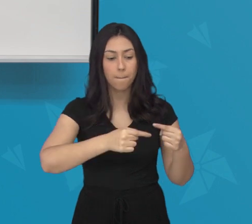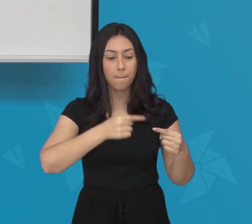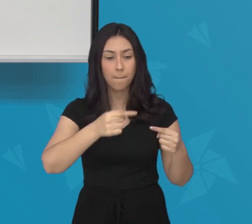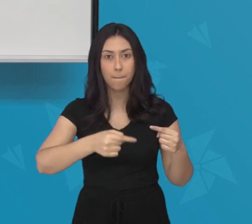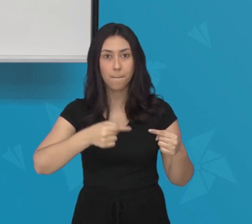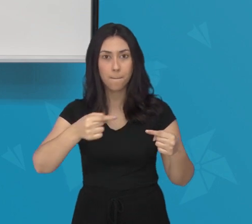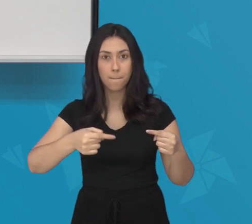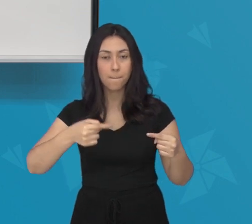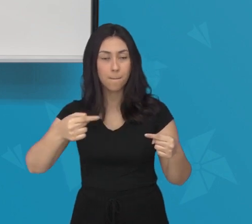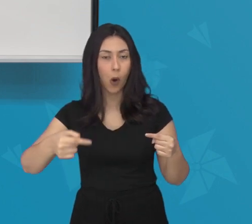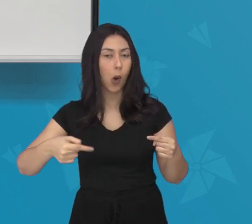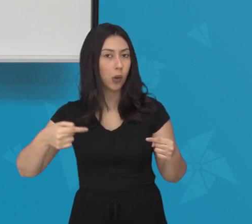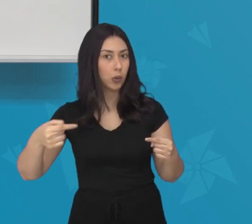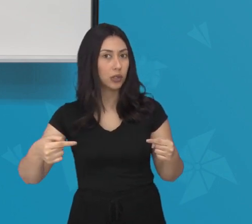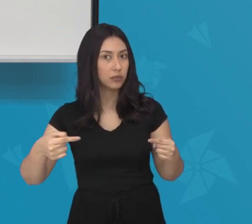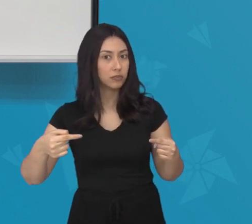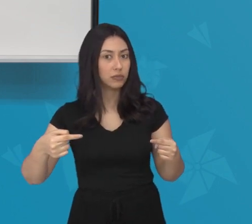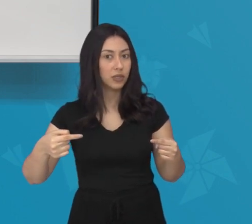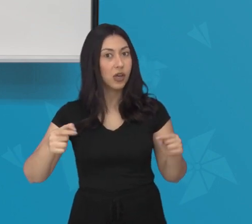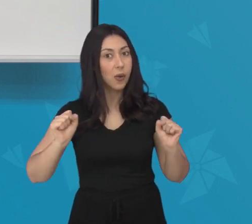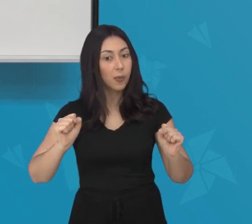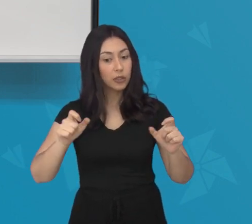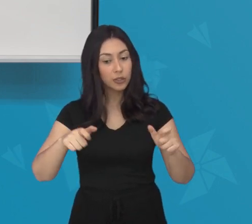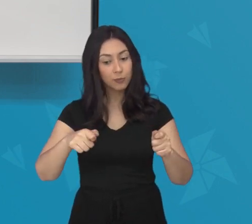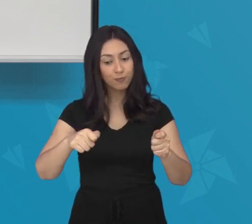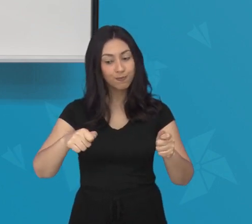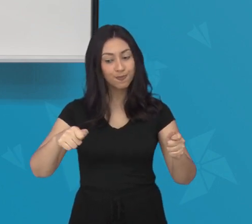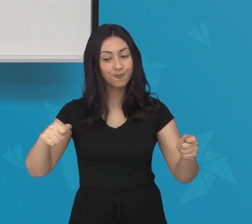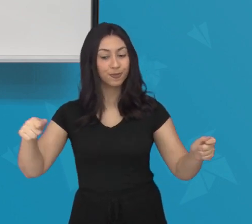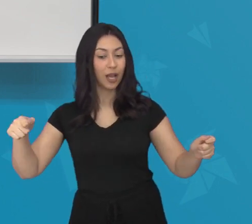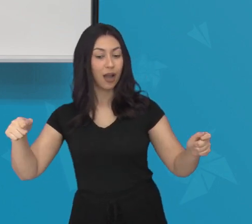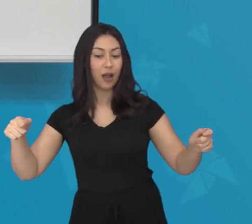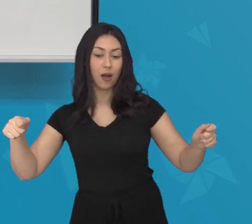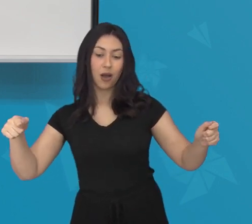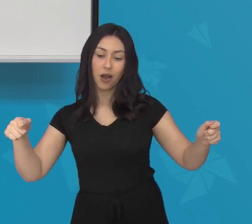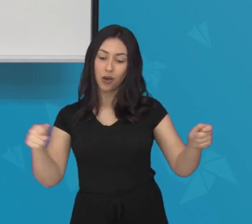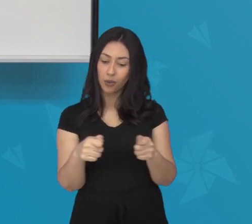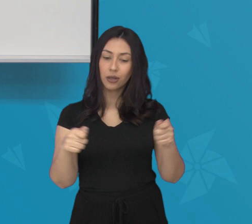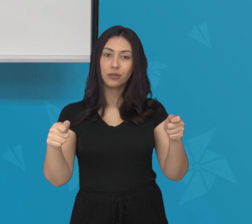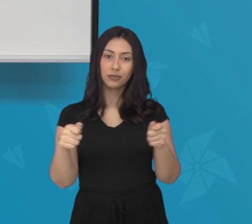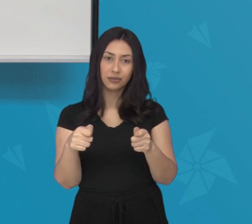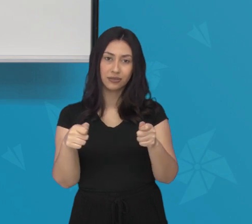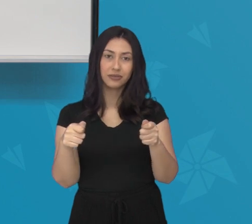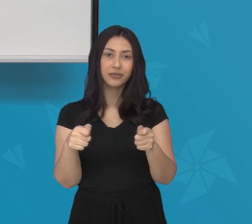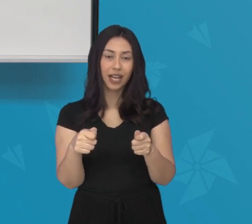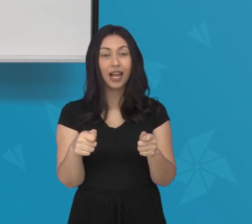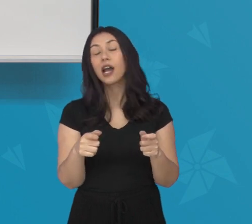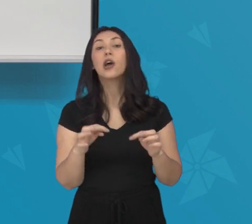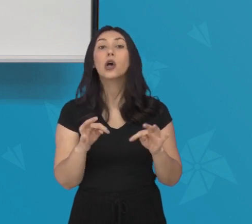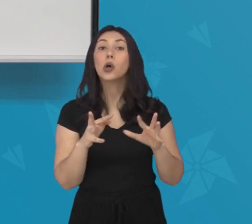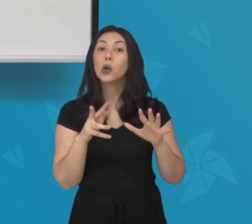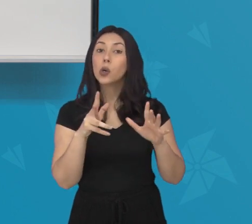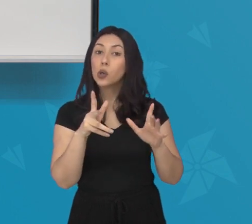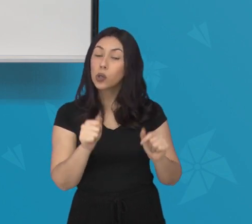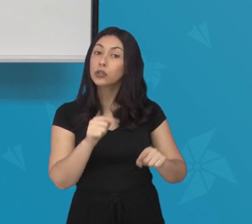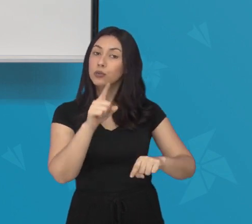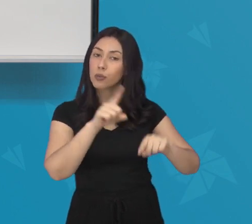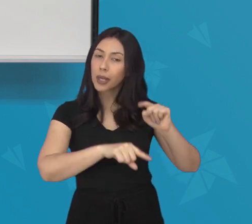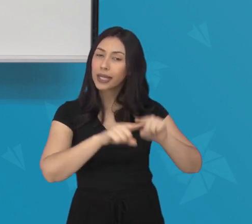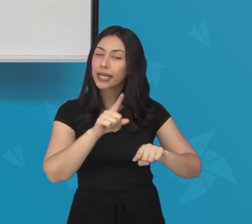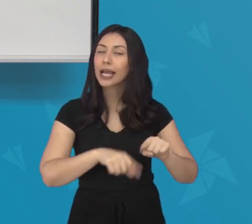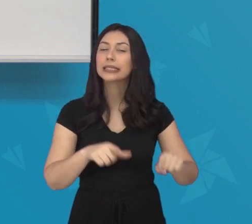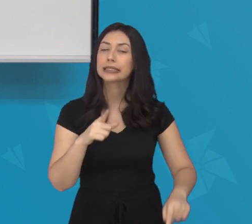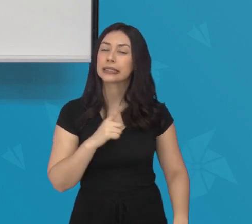mola. Uma mola ela tem a capacidade de se distender e voltar para o seu estado inicial. Todos os corpos têm